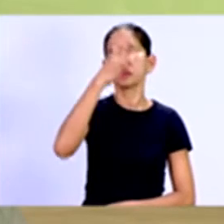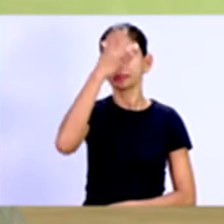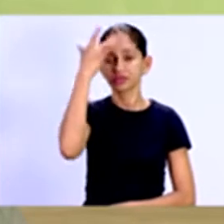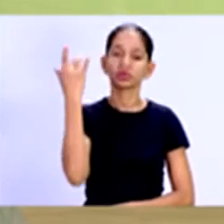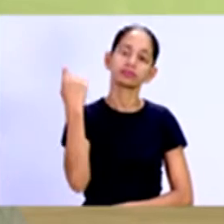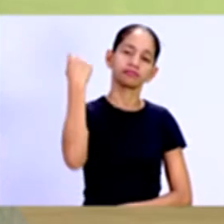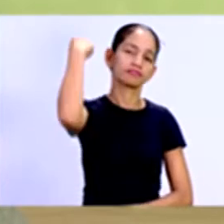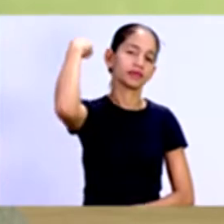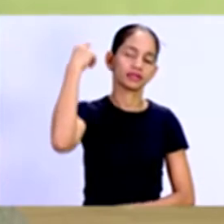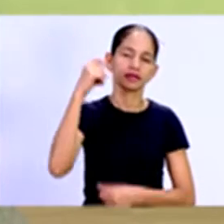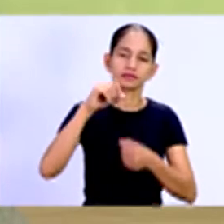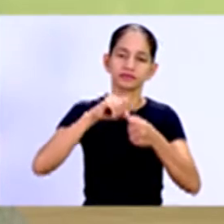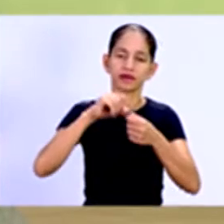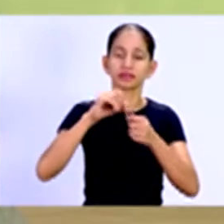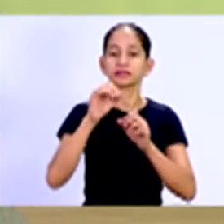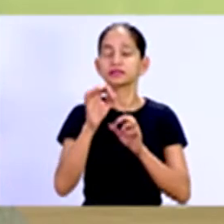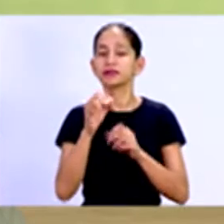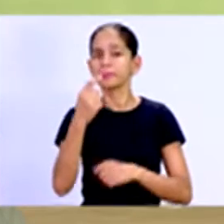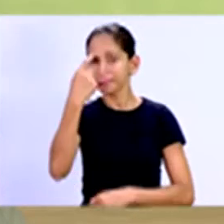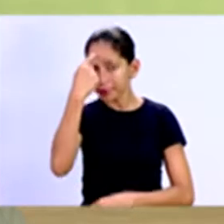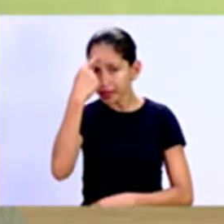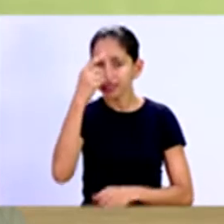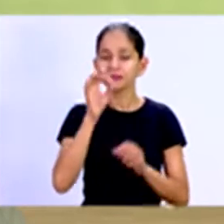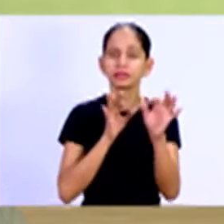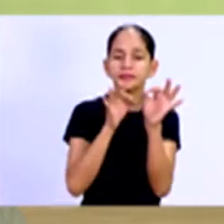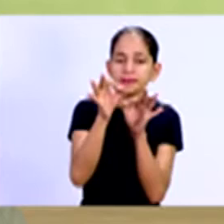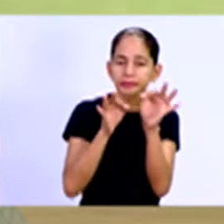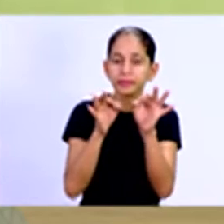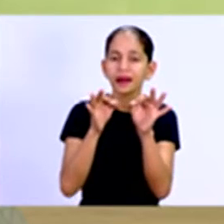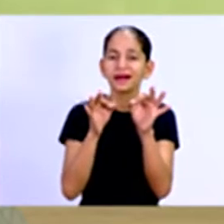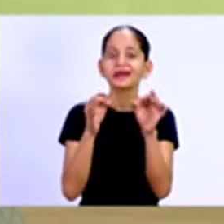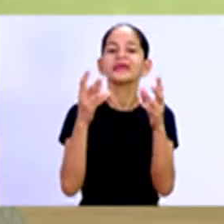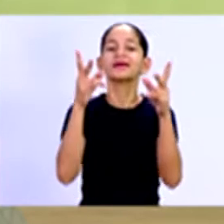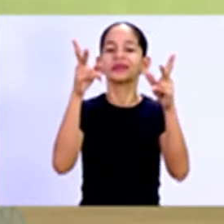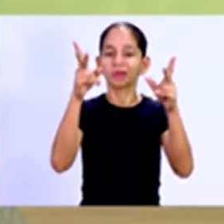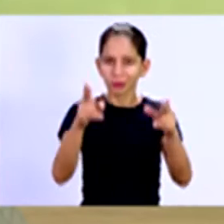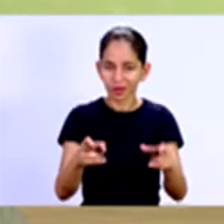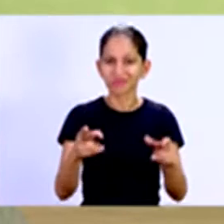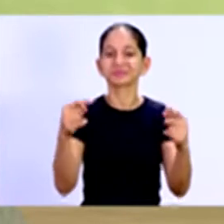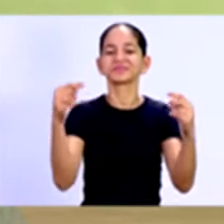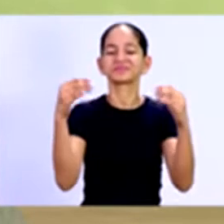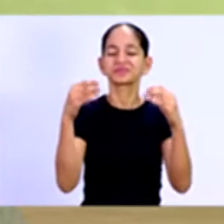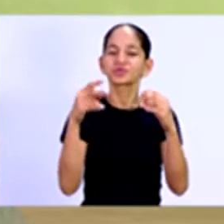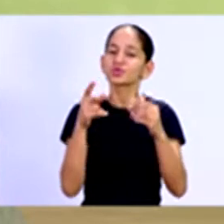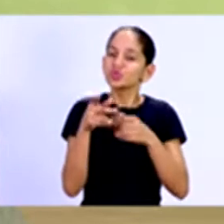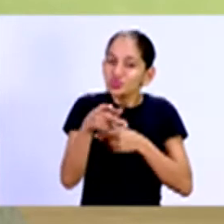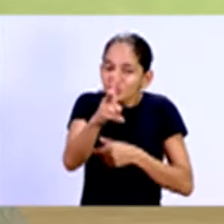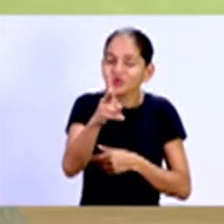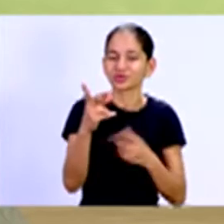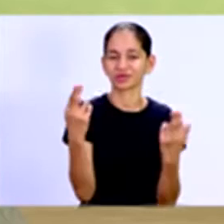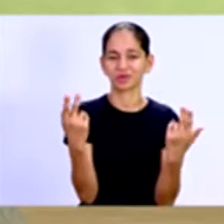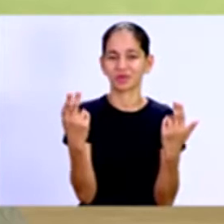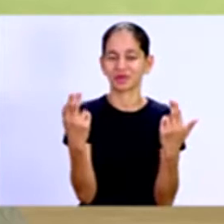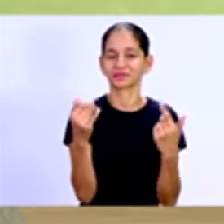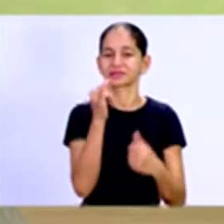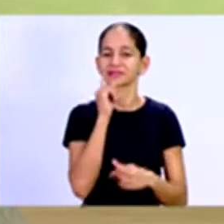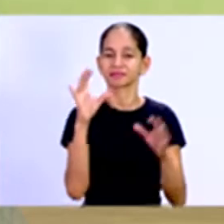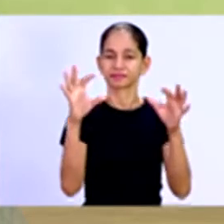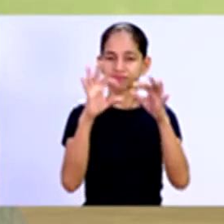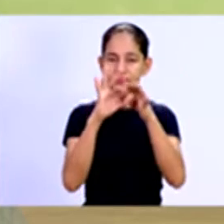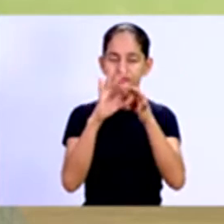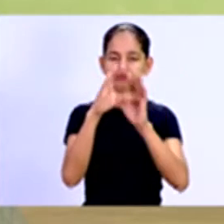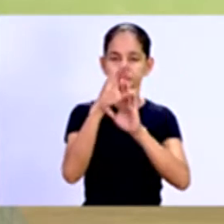tempo atrás e ainda nós conseguimos pensar ainda nos dias de hoje. Olha só, para a gente ter o conceito aí,